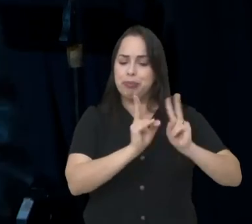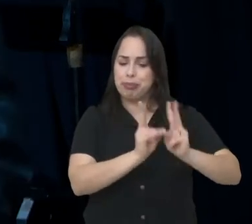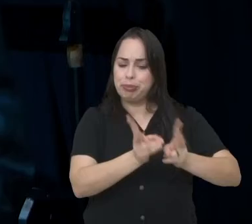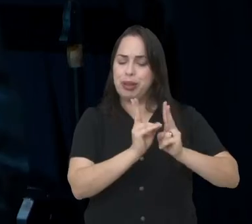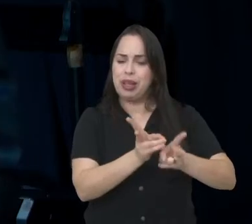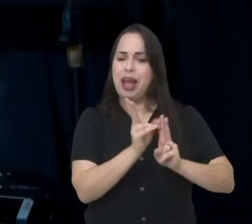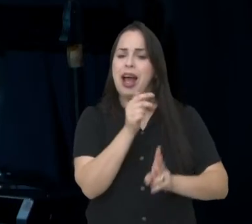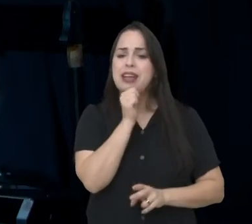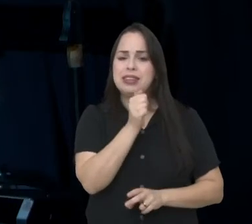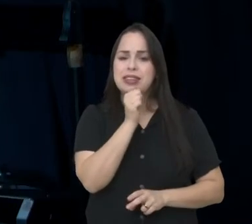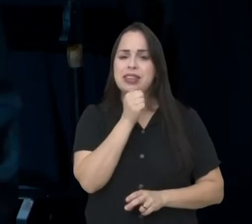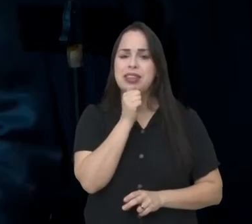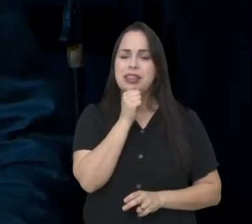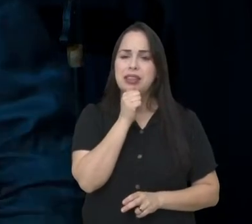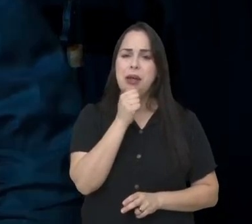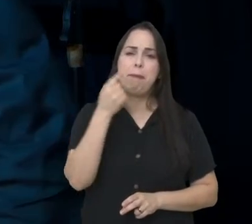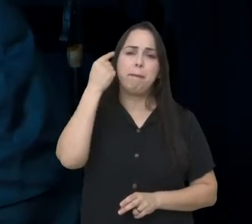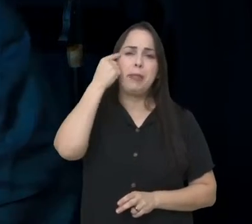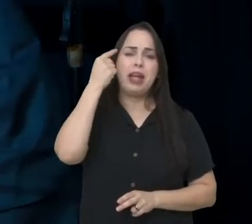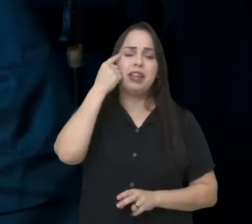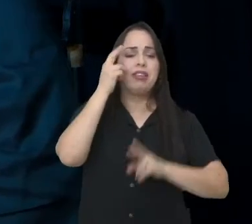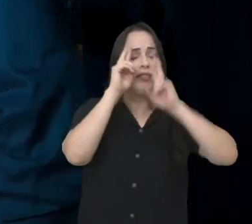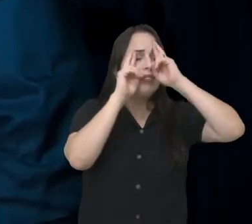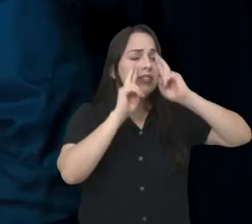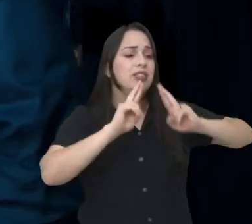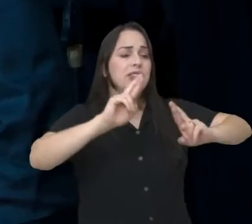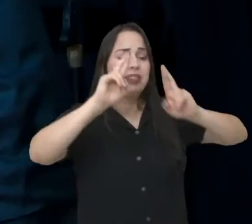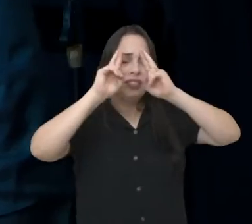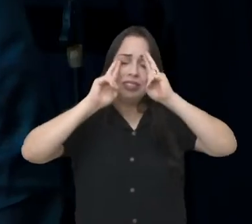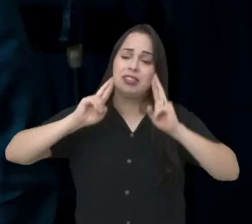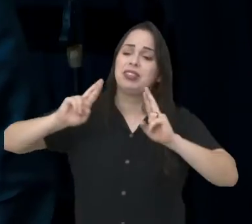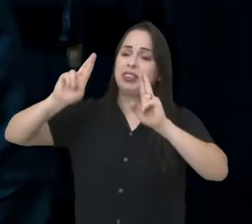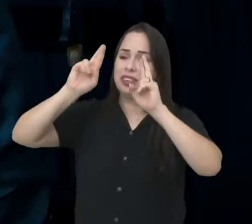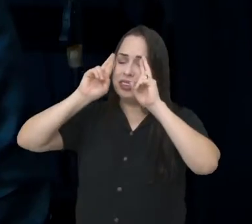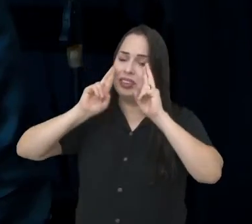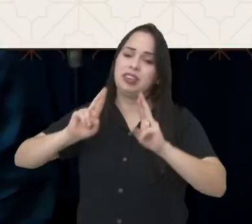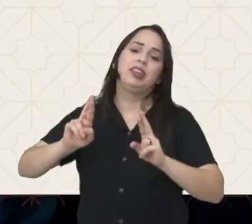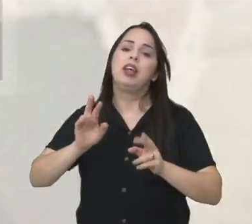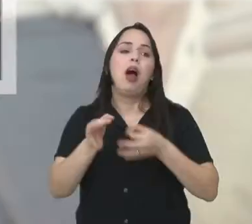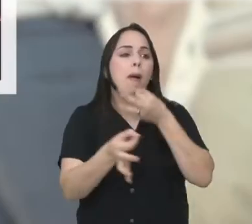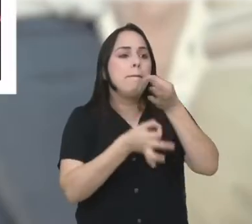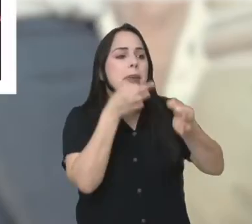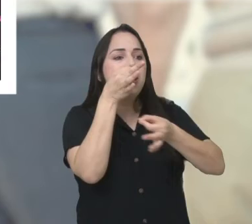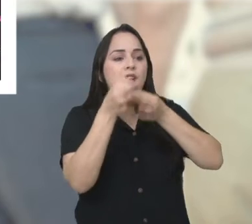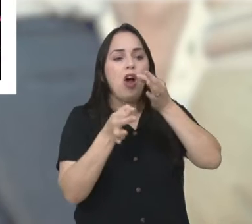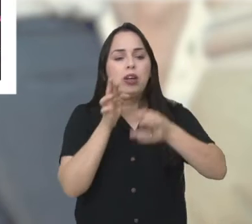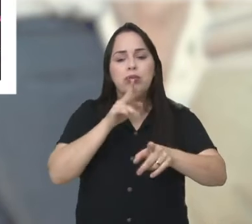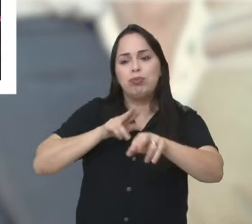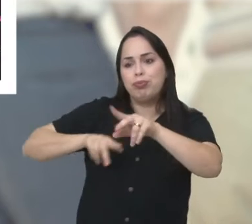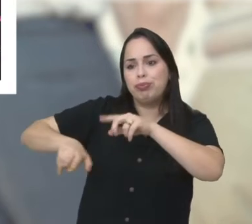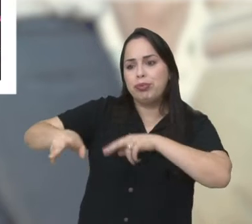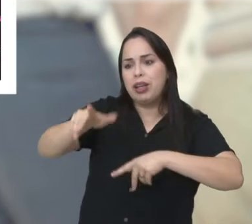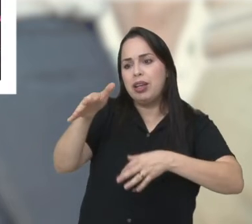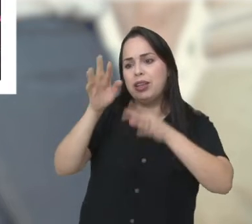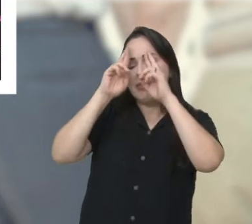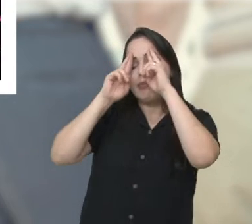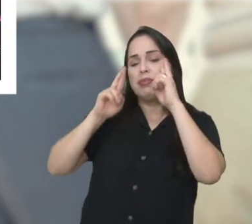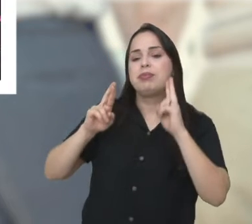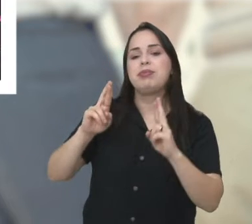né? Eu acho que é isso, sabe? De ter um respeito mesmo a opiniões, né,